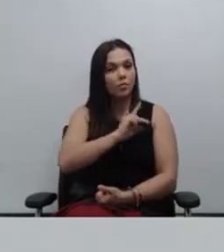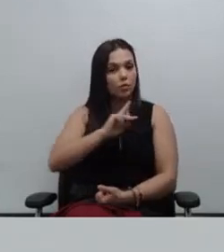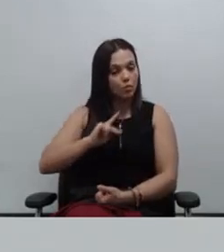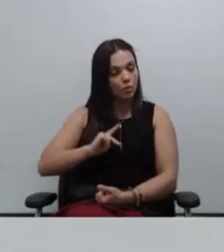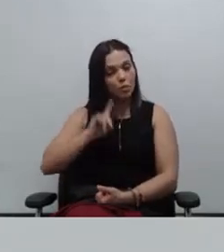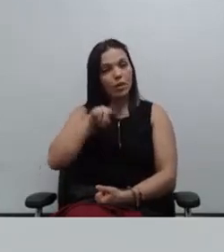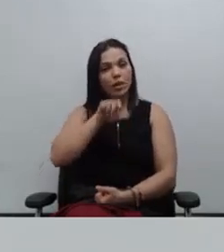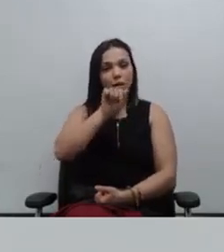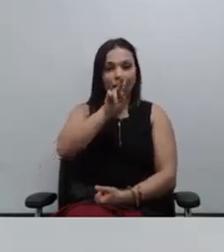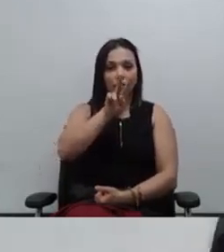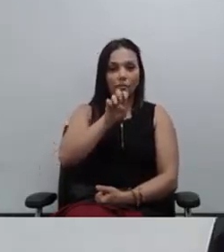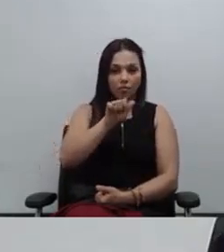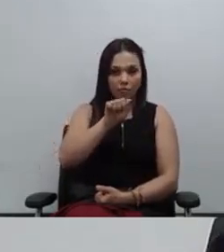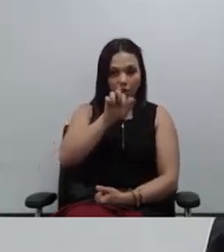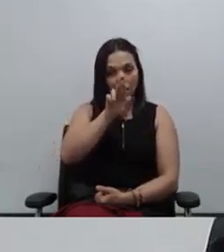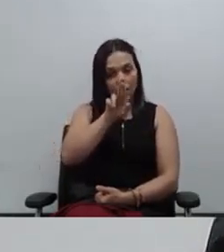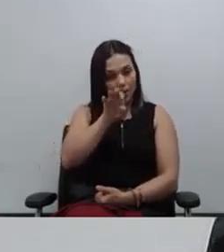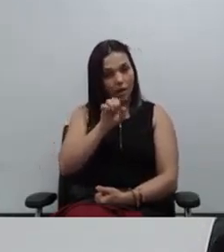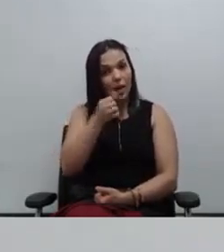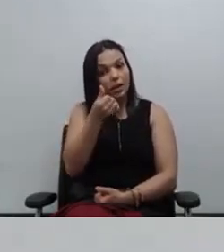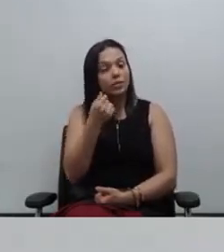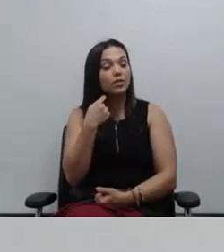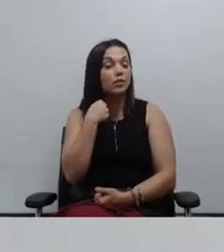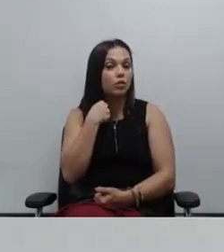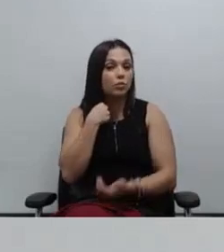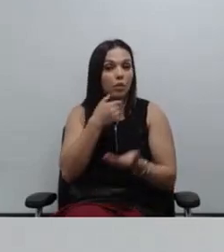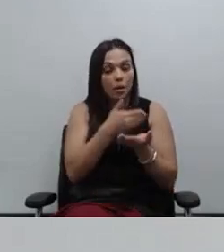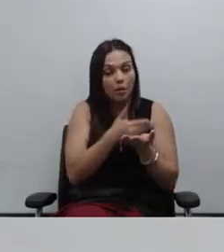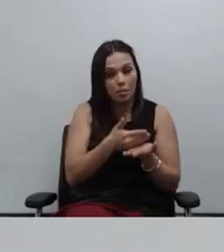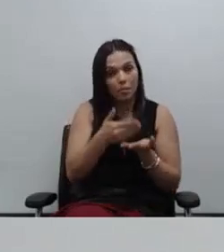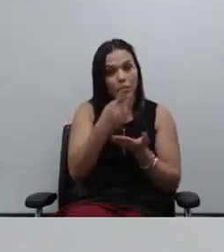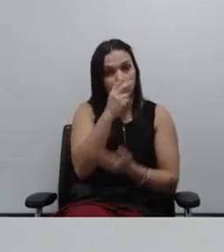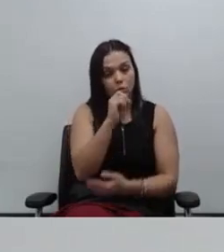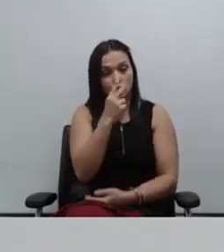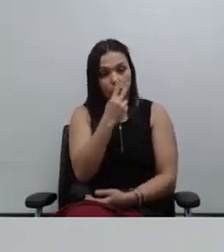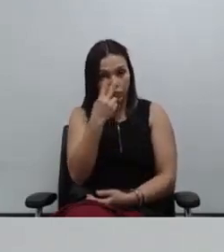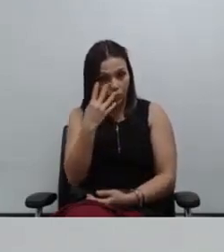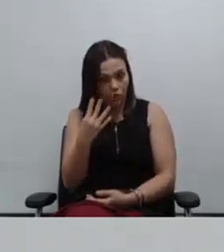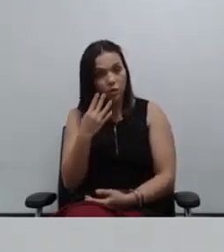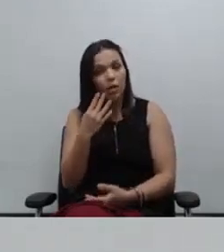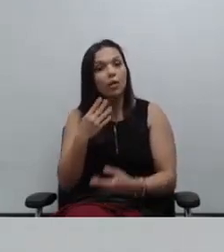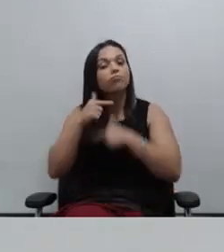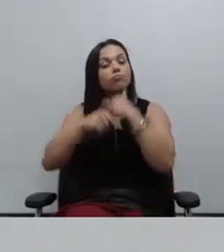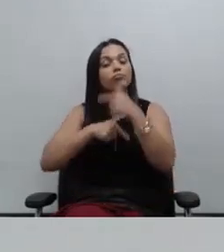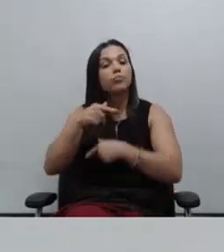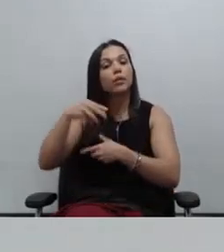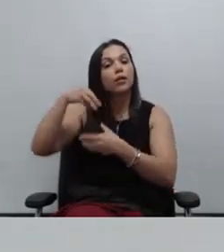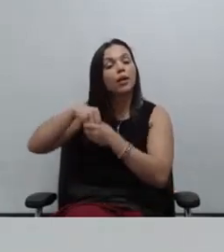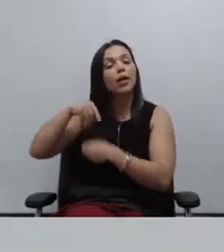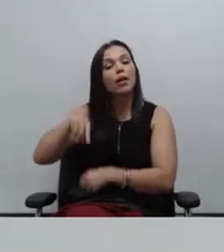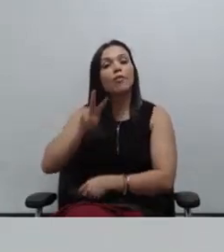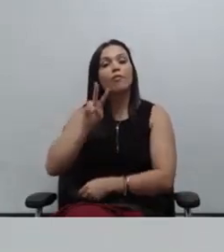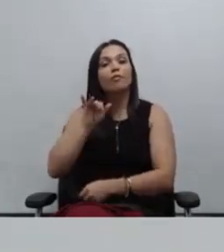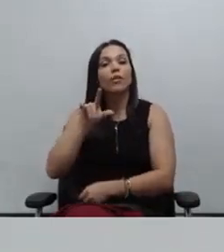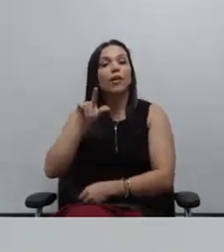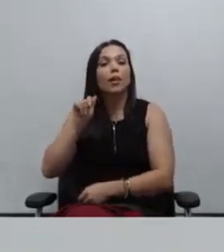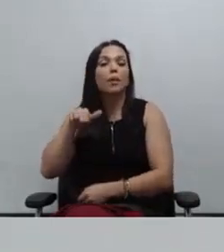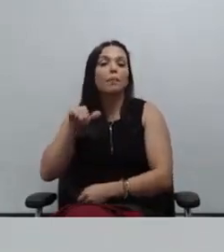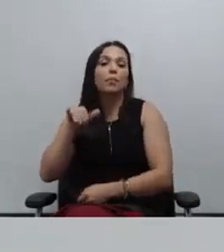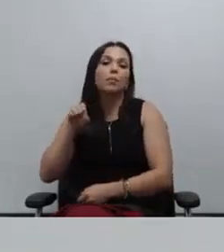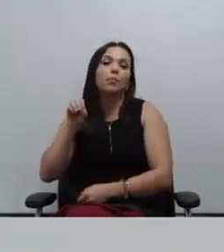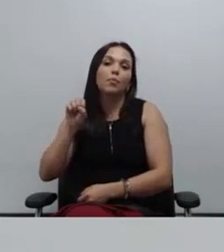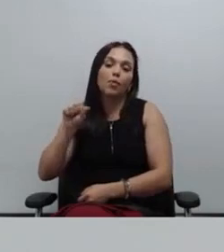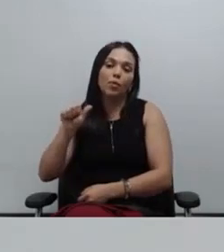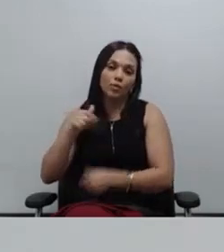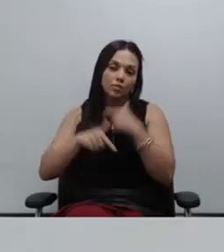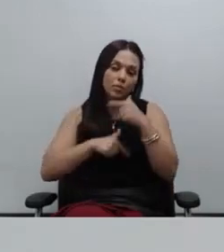e passou a ocupar, a partir de 6 de maio de 2024, a 3ª Defensoria de Vila Mimosa, a fim de substituir o afastamento para prestar serviço junto